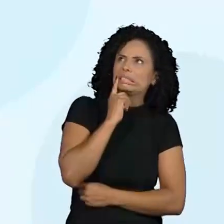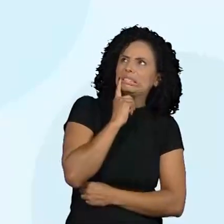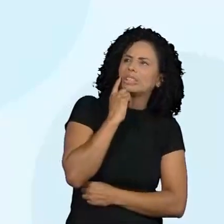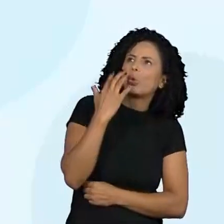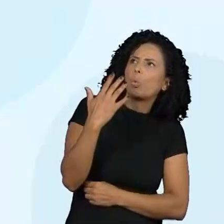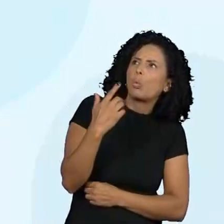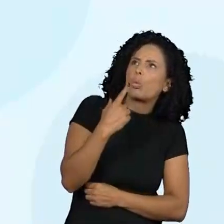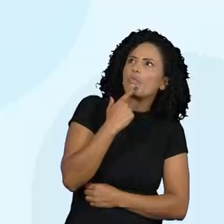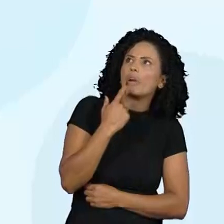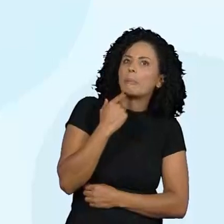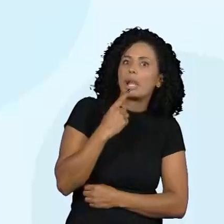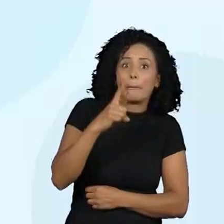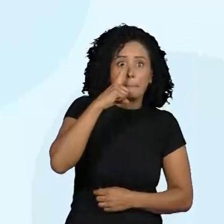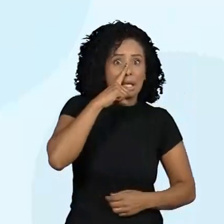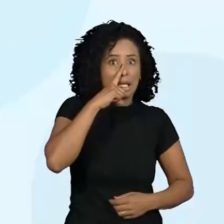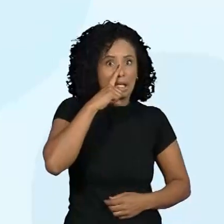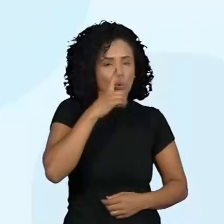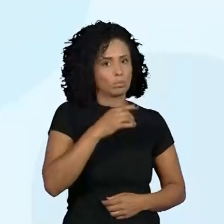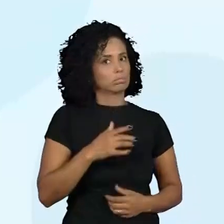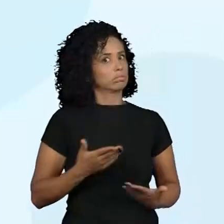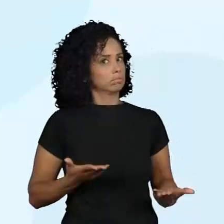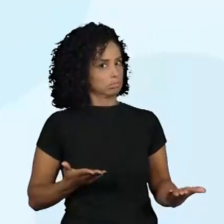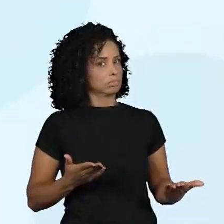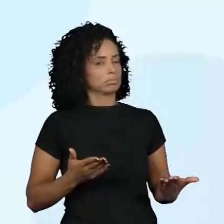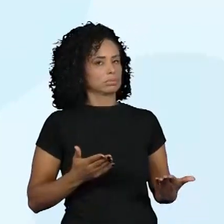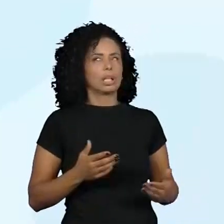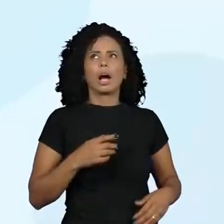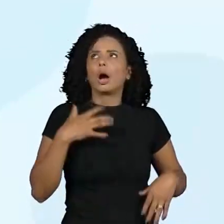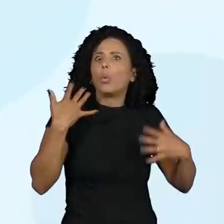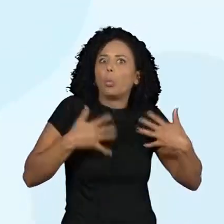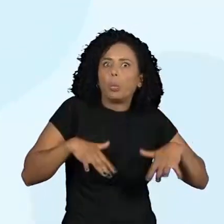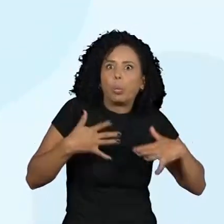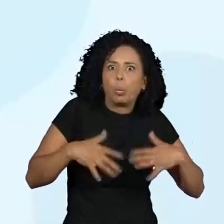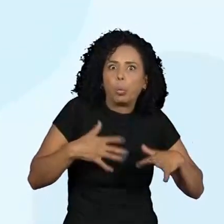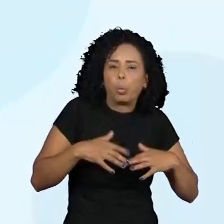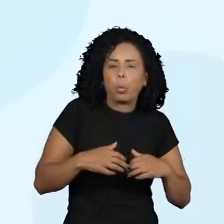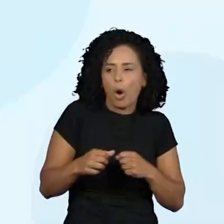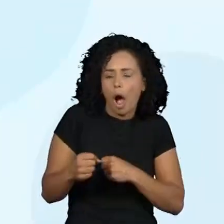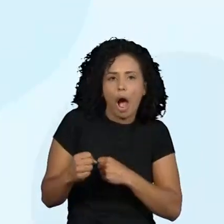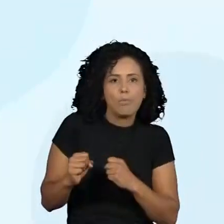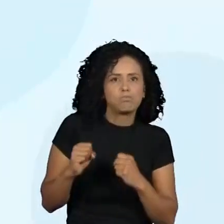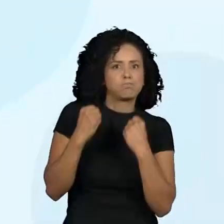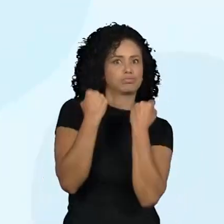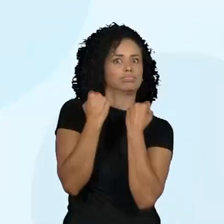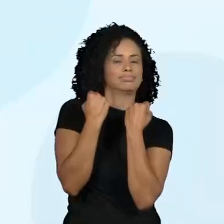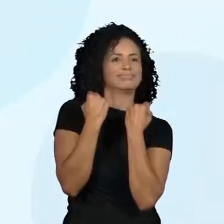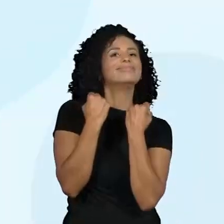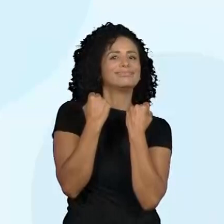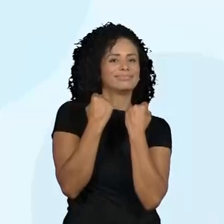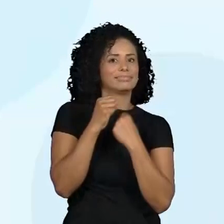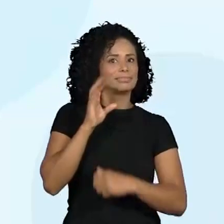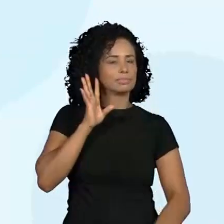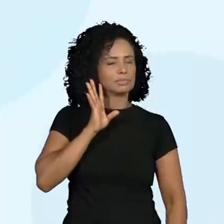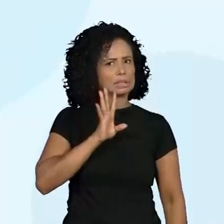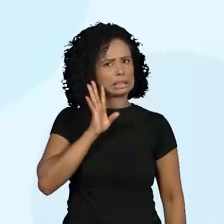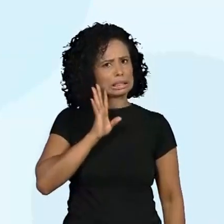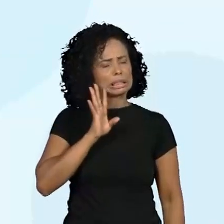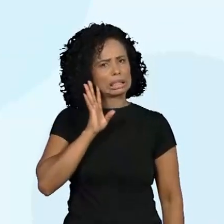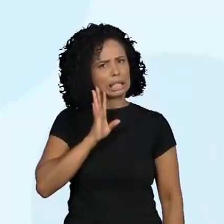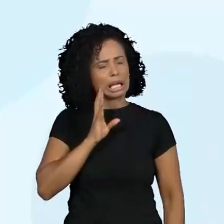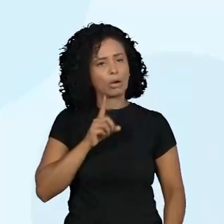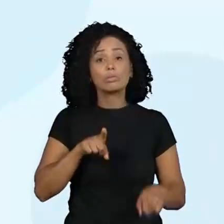estavam transmitindo uma mensagem com a pipa que eles colocavam no ar. Legal, né? Legal, dependendo da cor e até mesmo